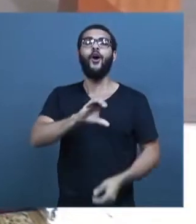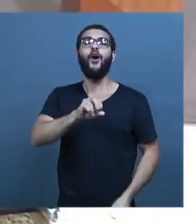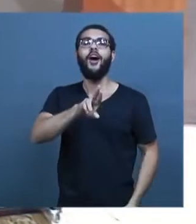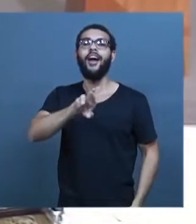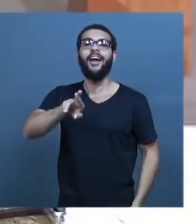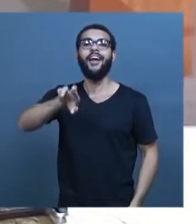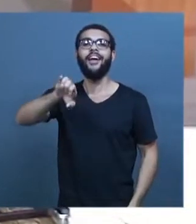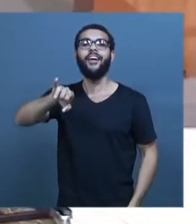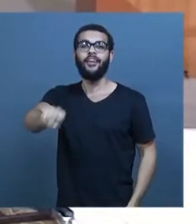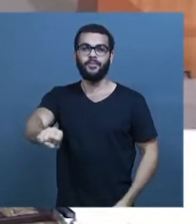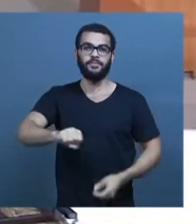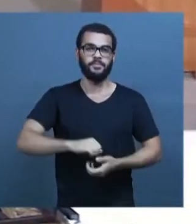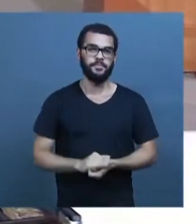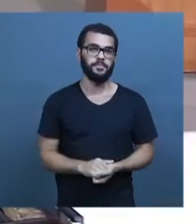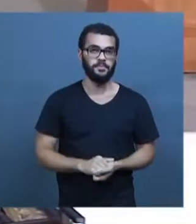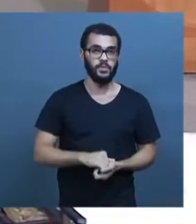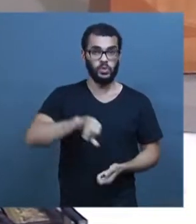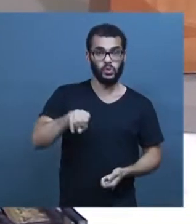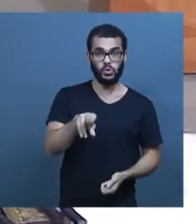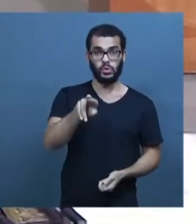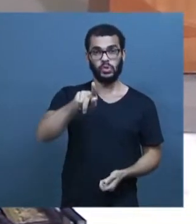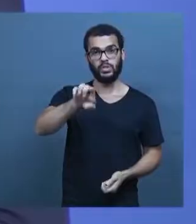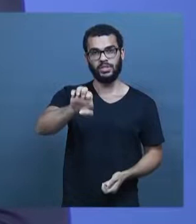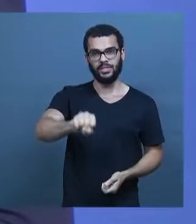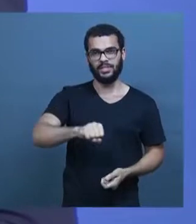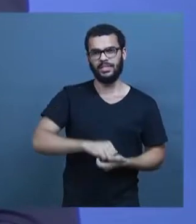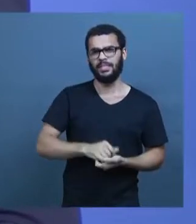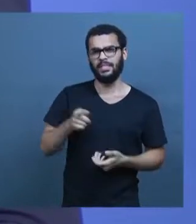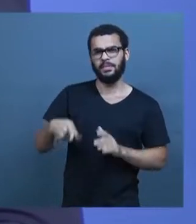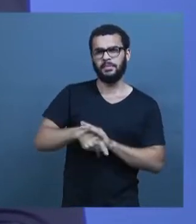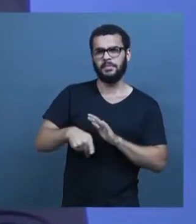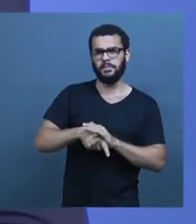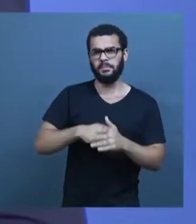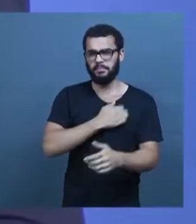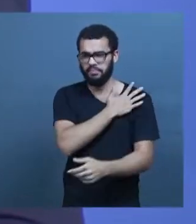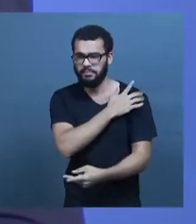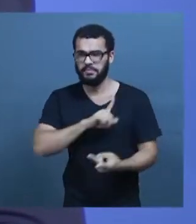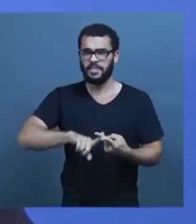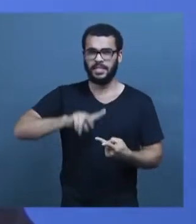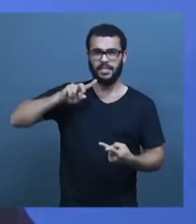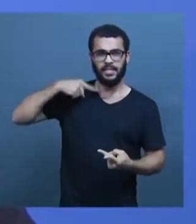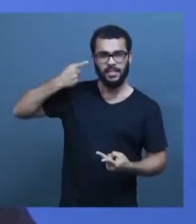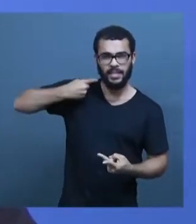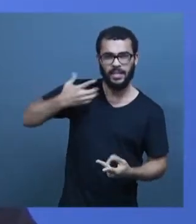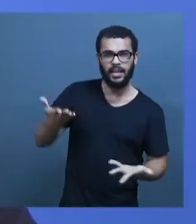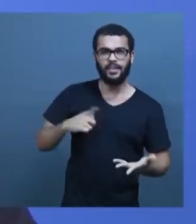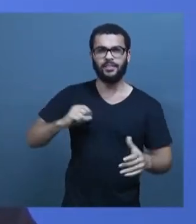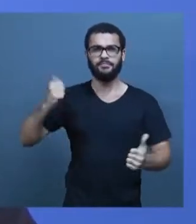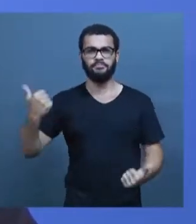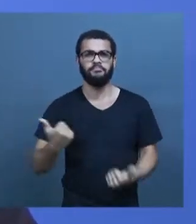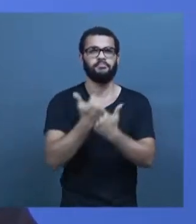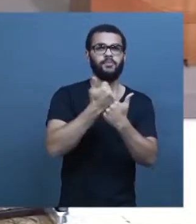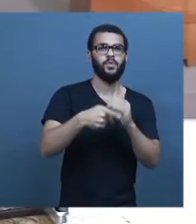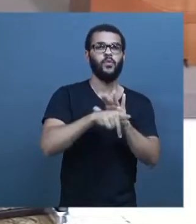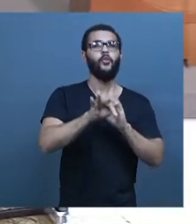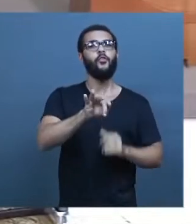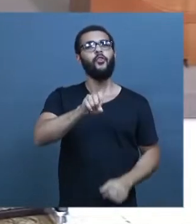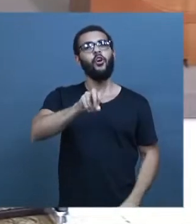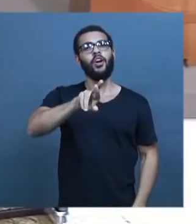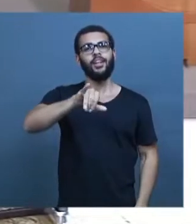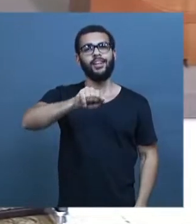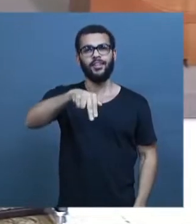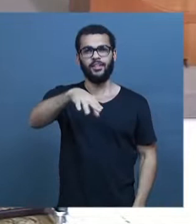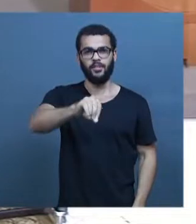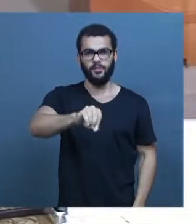Jorge Antônio de Oliveira, advogado e major da Reserva da Polícia Militar do Distrito Federal, vai substituir Floriano Peixoto na Secretaria-Geral